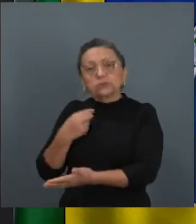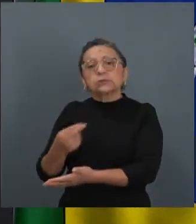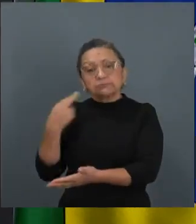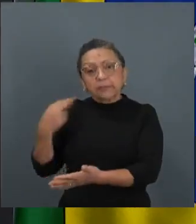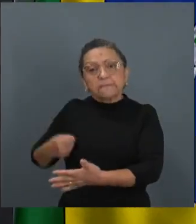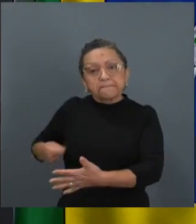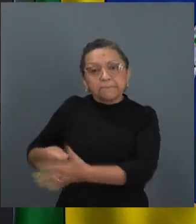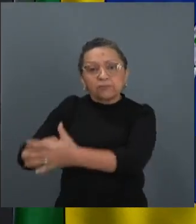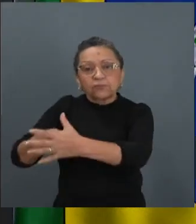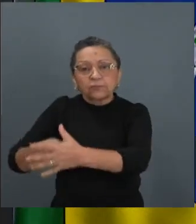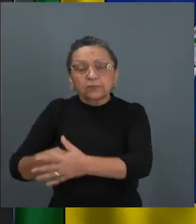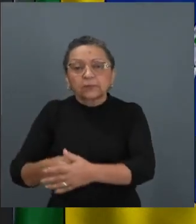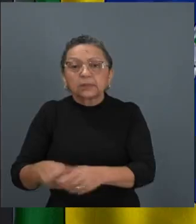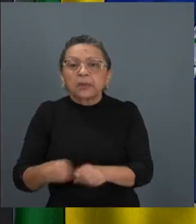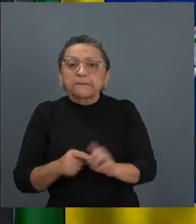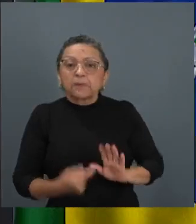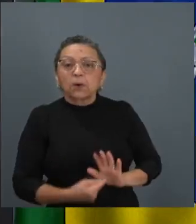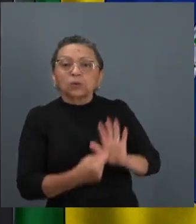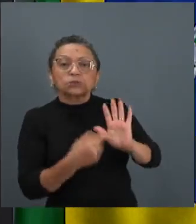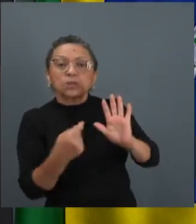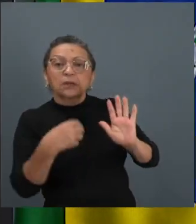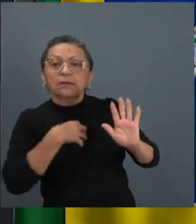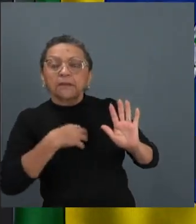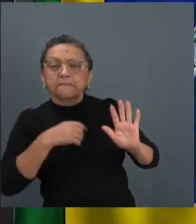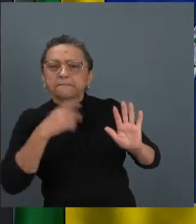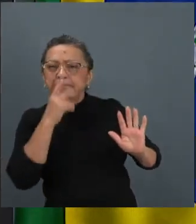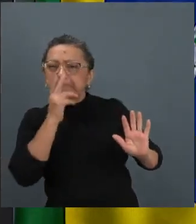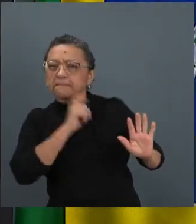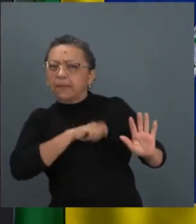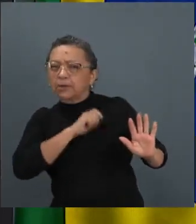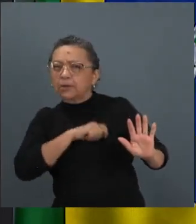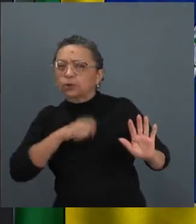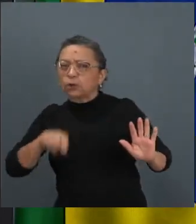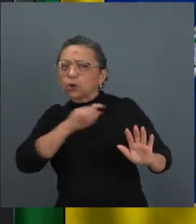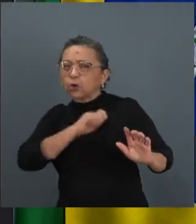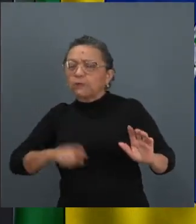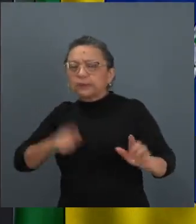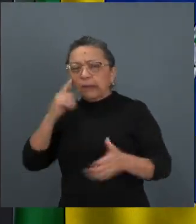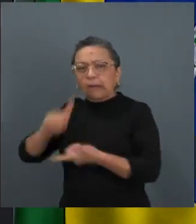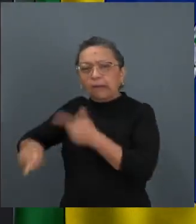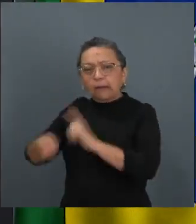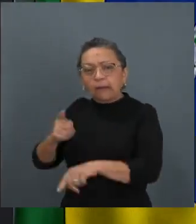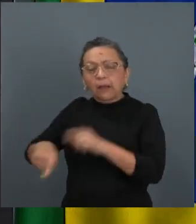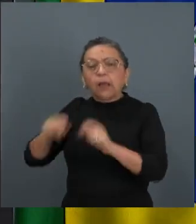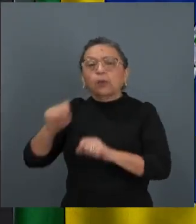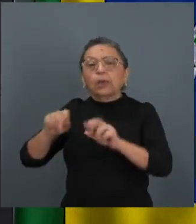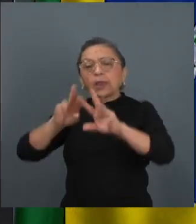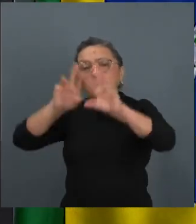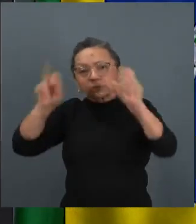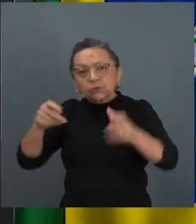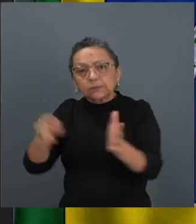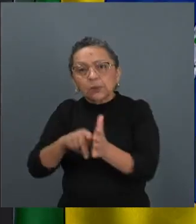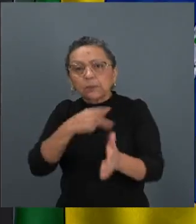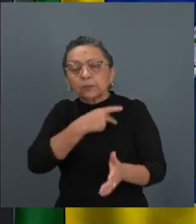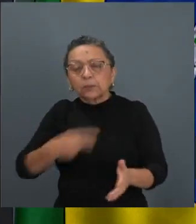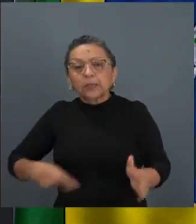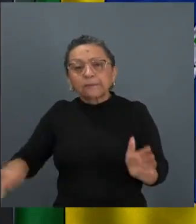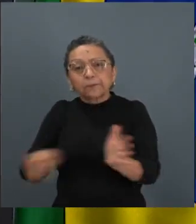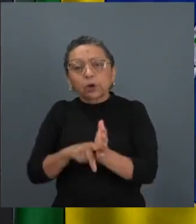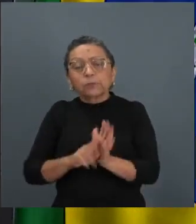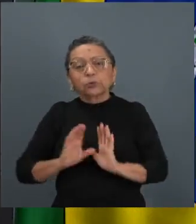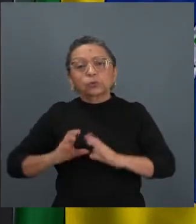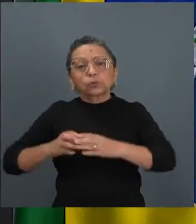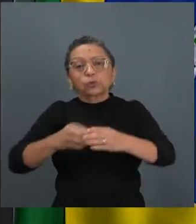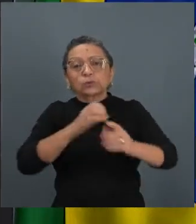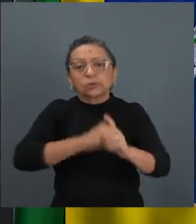de mostrar a maneira maliciosa com que o governo está tratando as contas públicas que pertencem ao conjunto